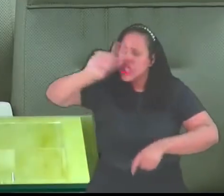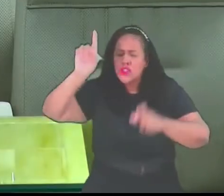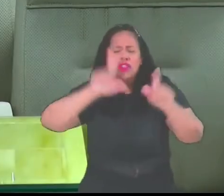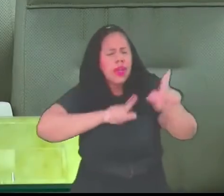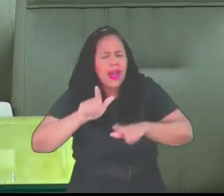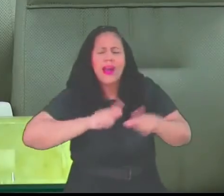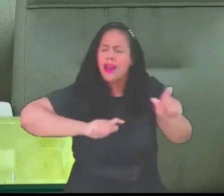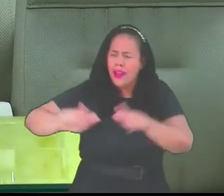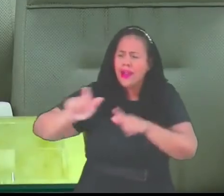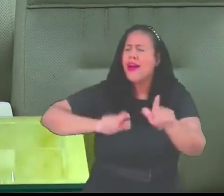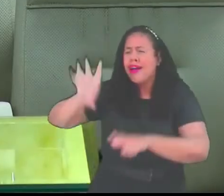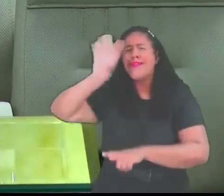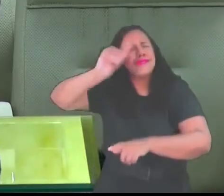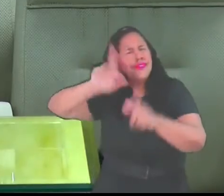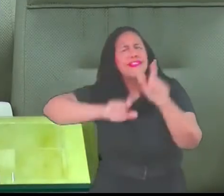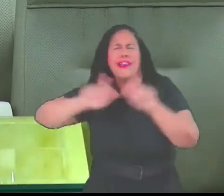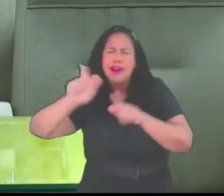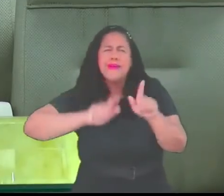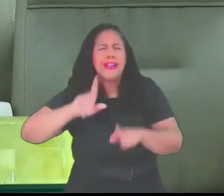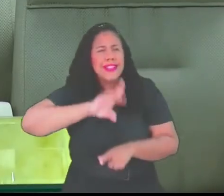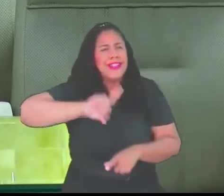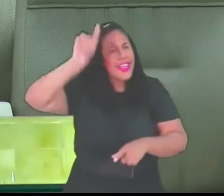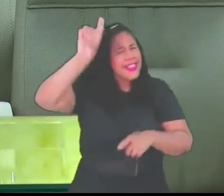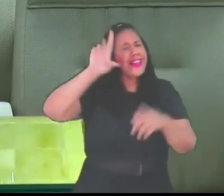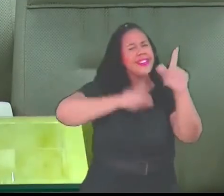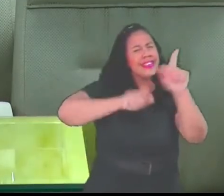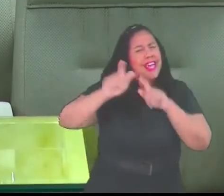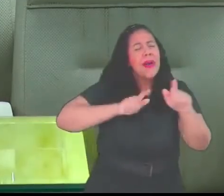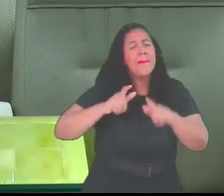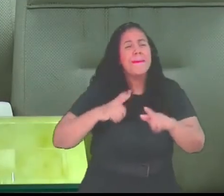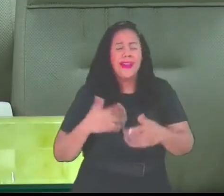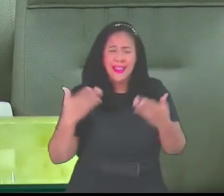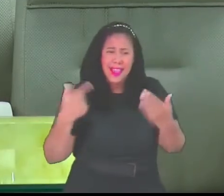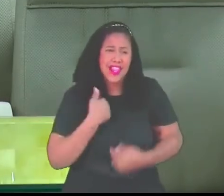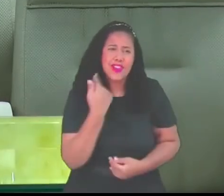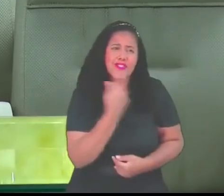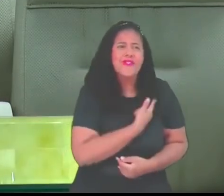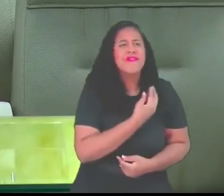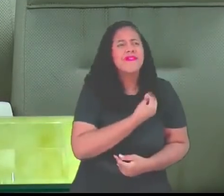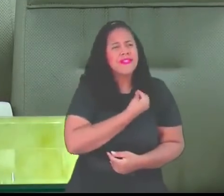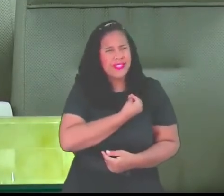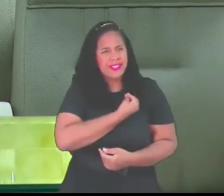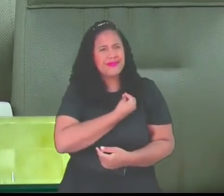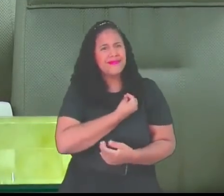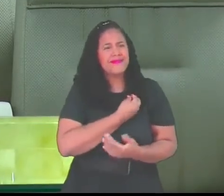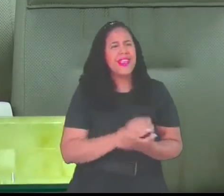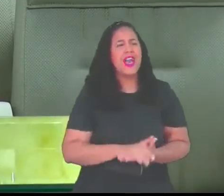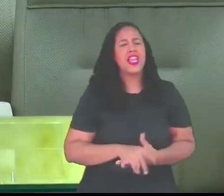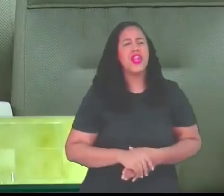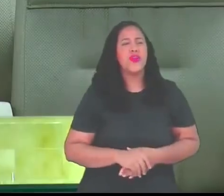vai trabalhando, Deus vai trabalhando, Deus vai trabalhar em nossa vida.